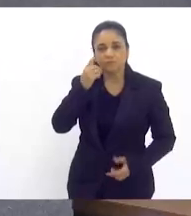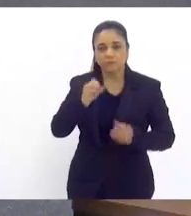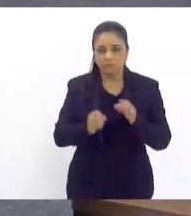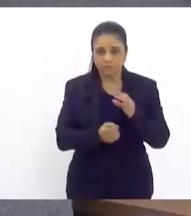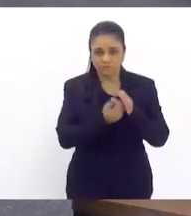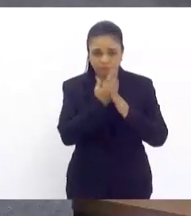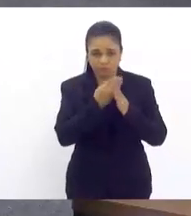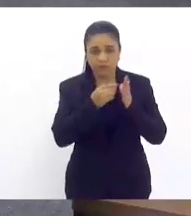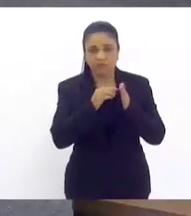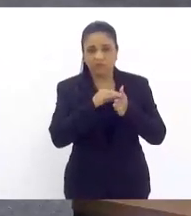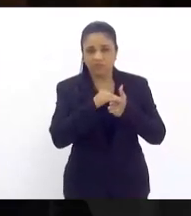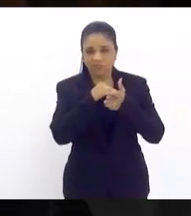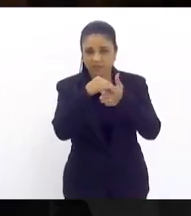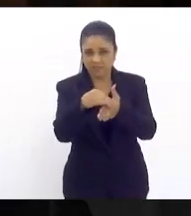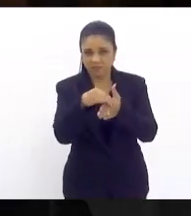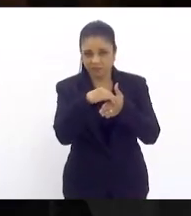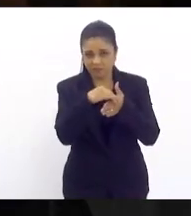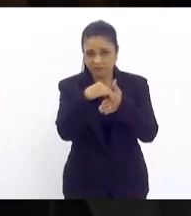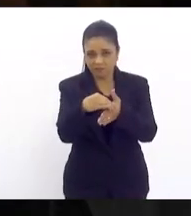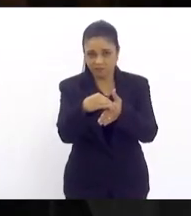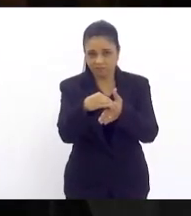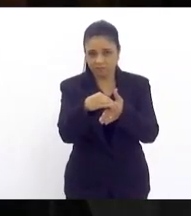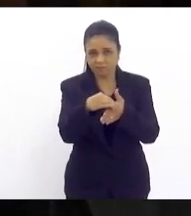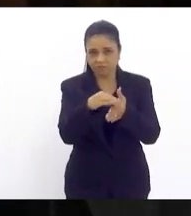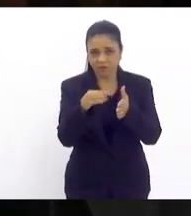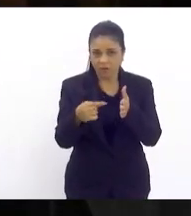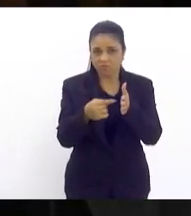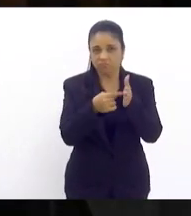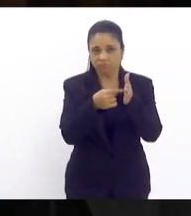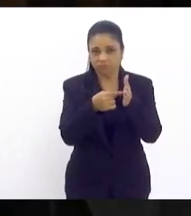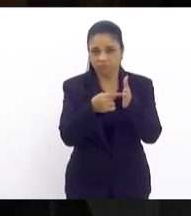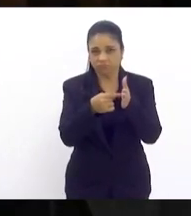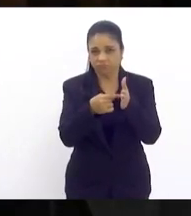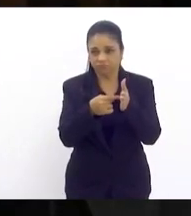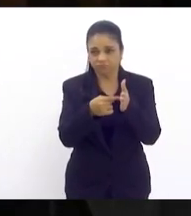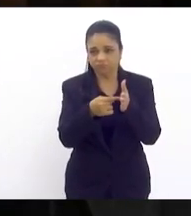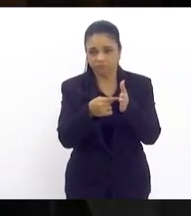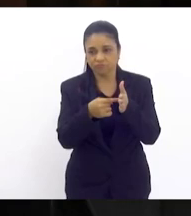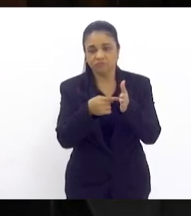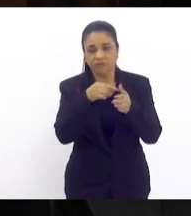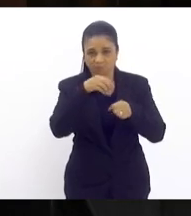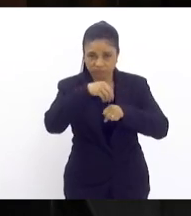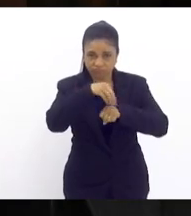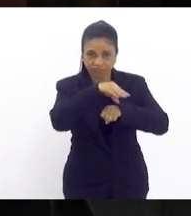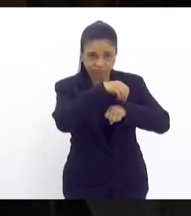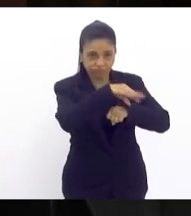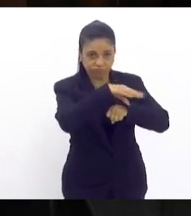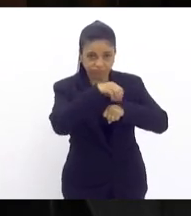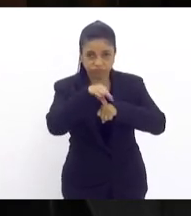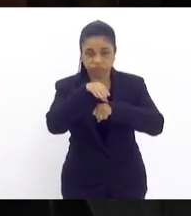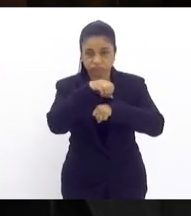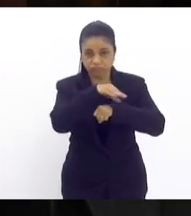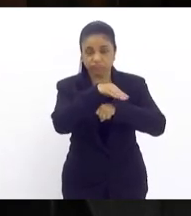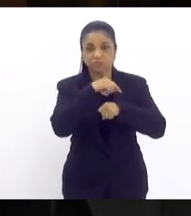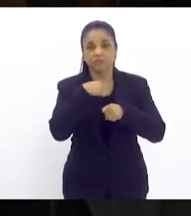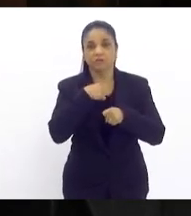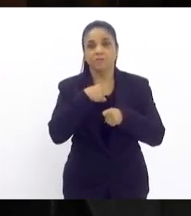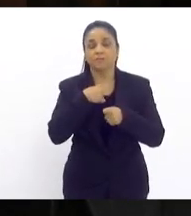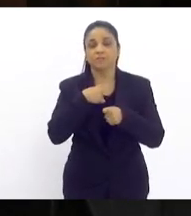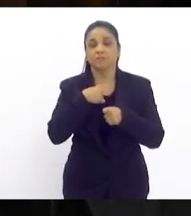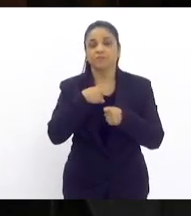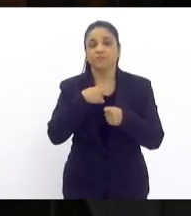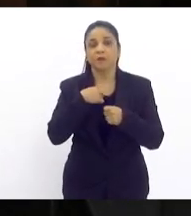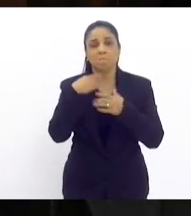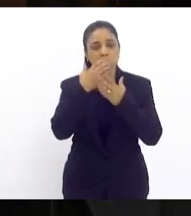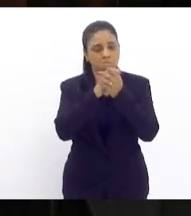indicação deputada tia Ju também é um Deputado Luiz Paulo que me antecedeu como fala muito pertinente primeiro